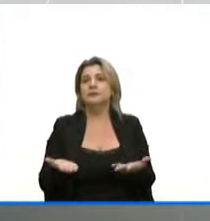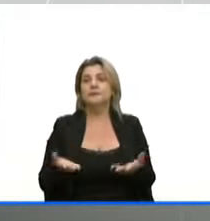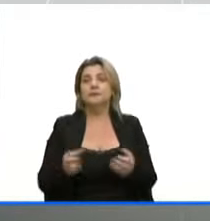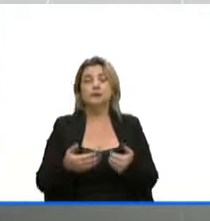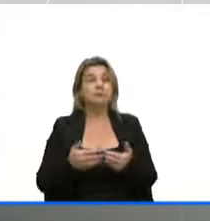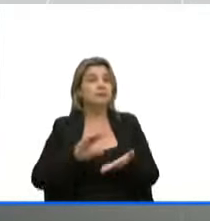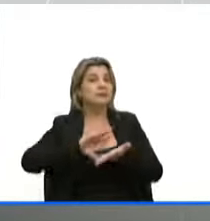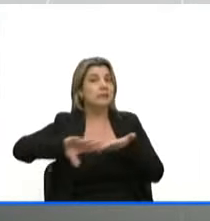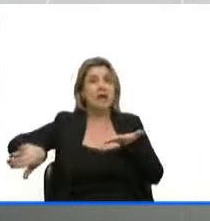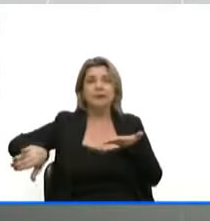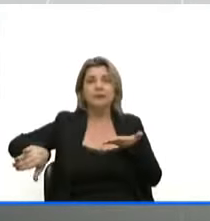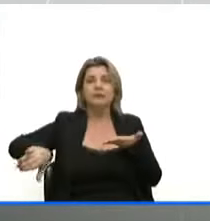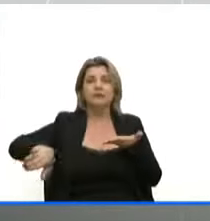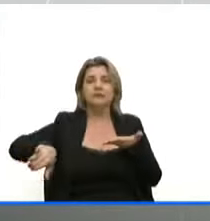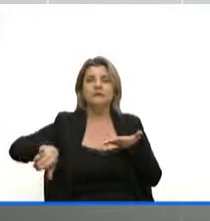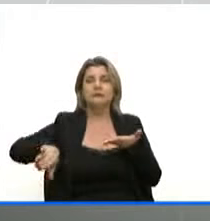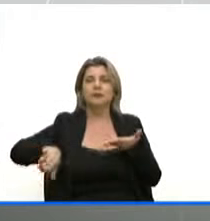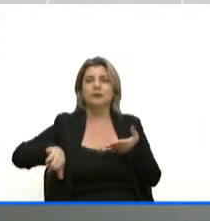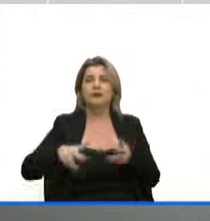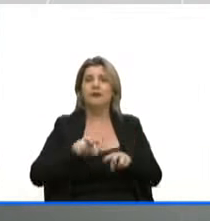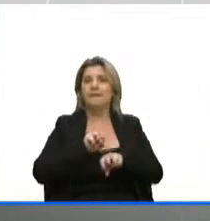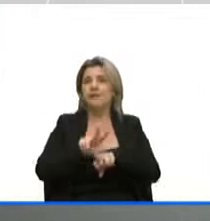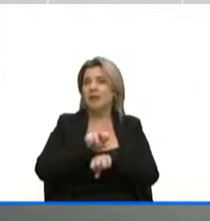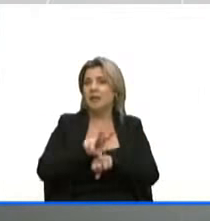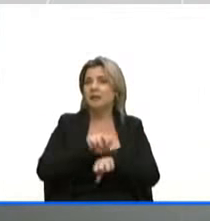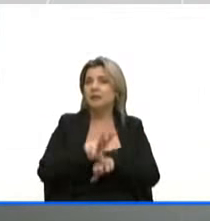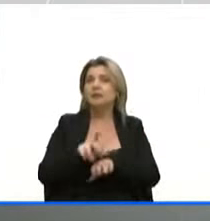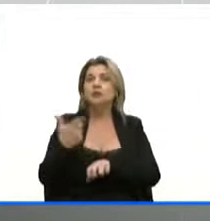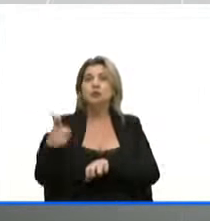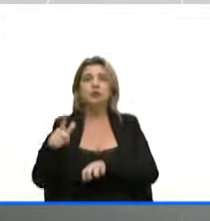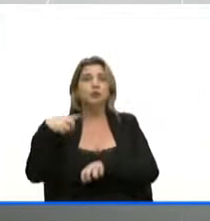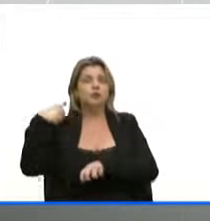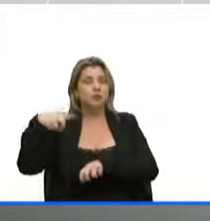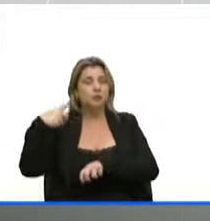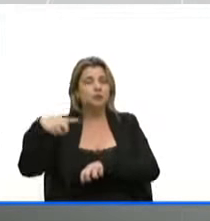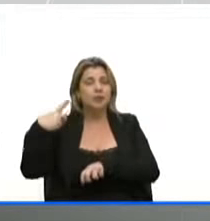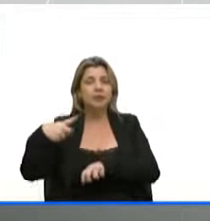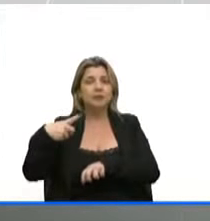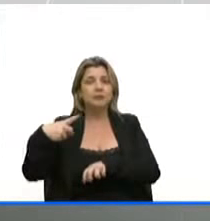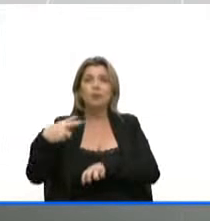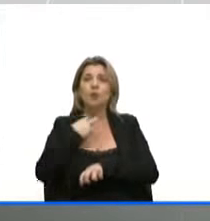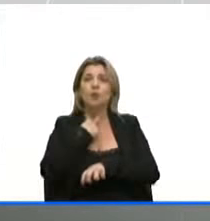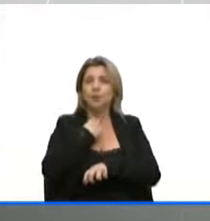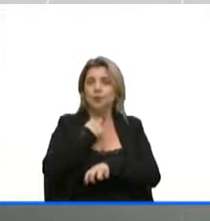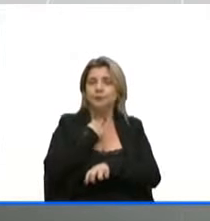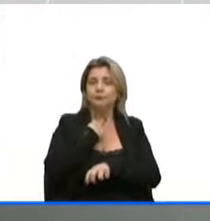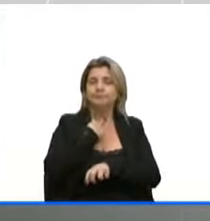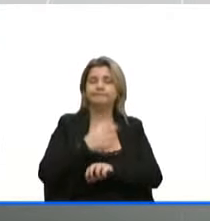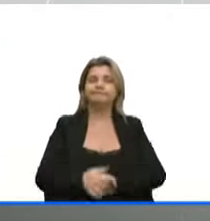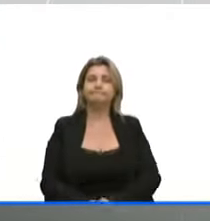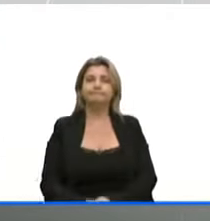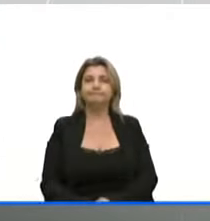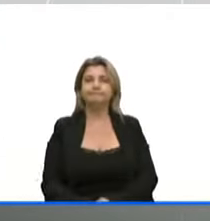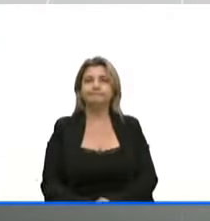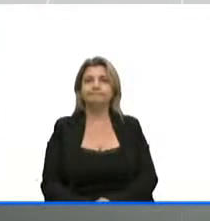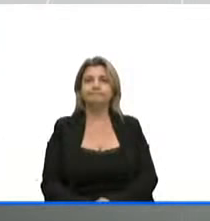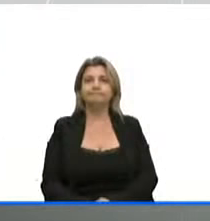abre a mão da vaga e outro deputado ocupa esse espaço, que é muito cobiçado, inclusive, dentro da Assembleia Legislativa.